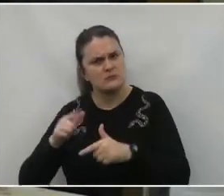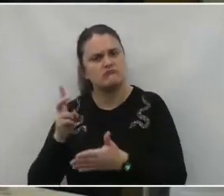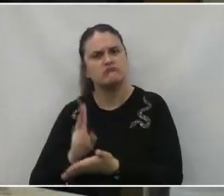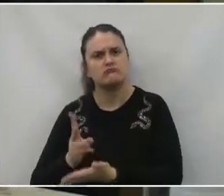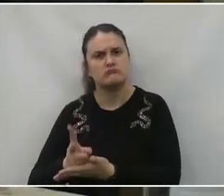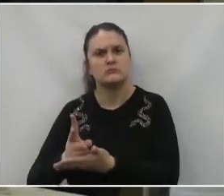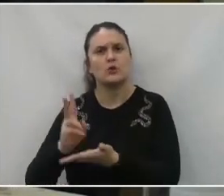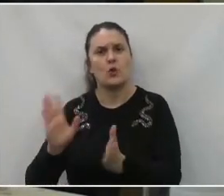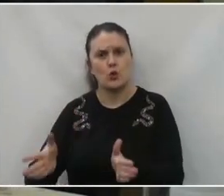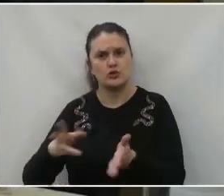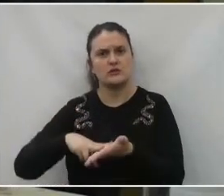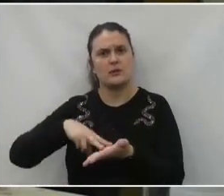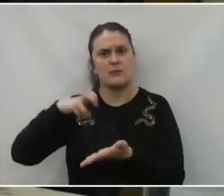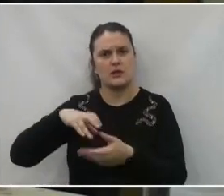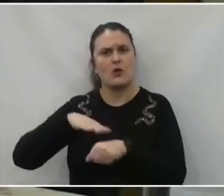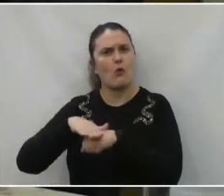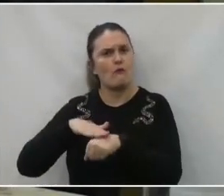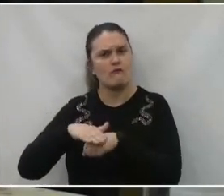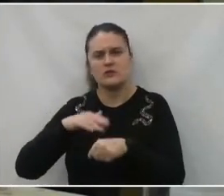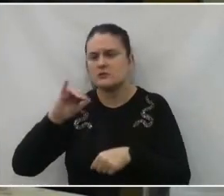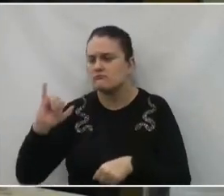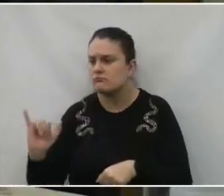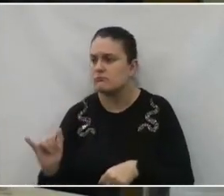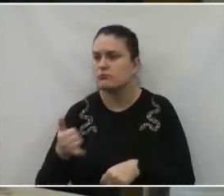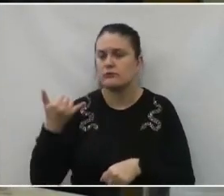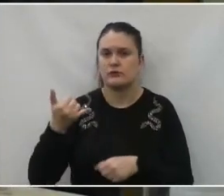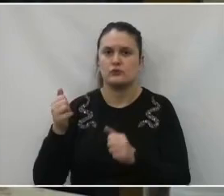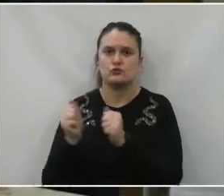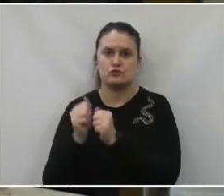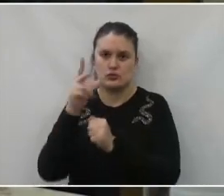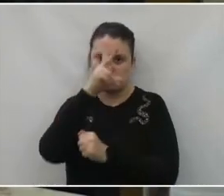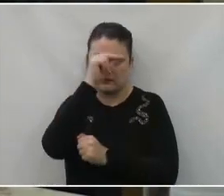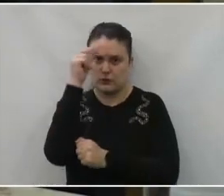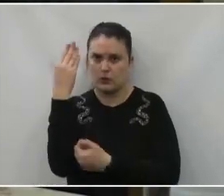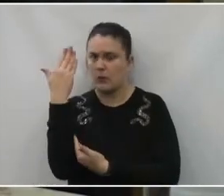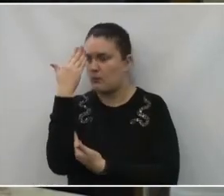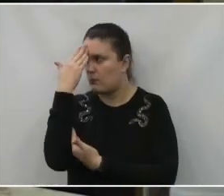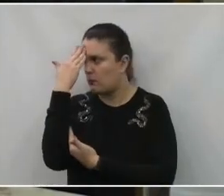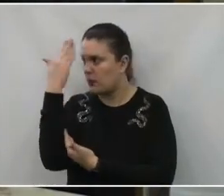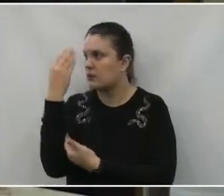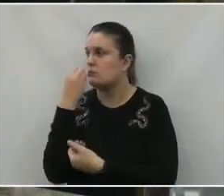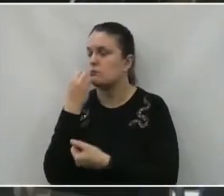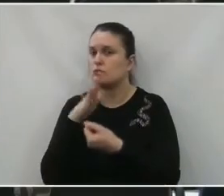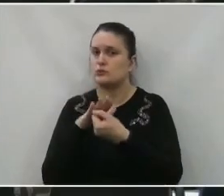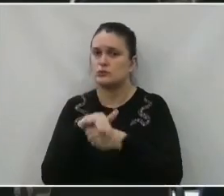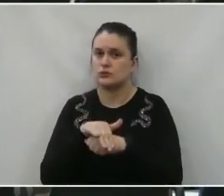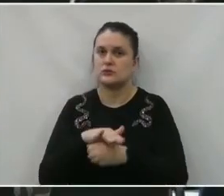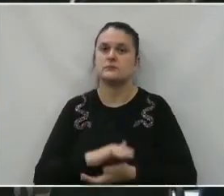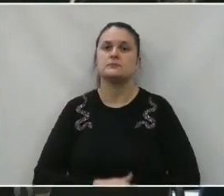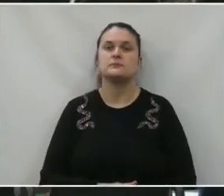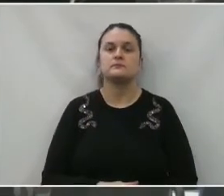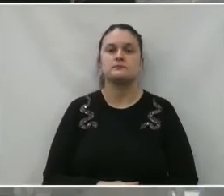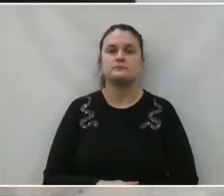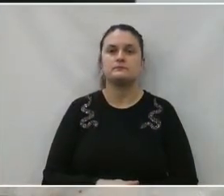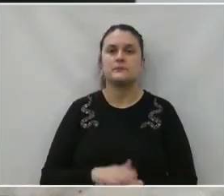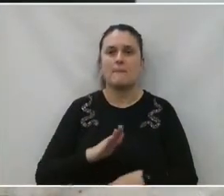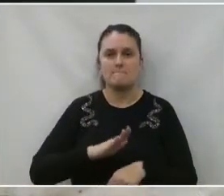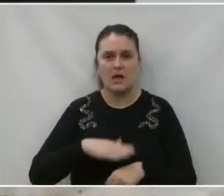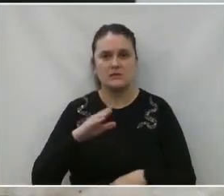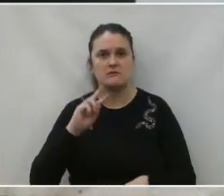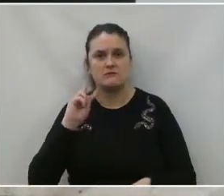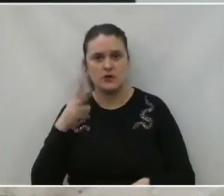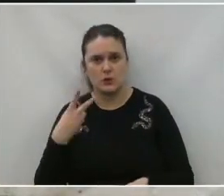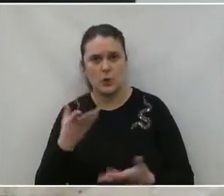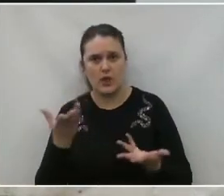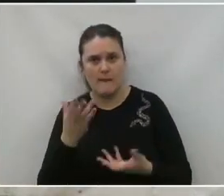hoje, nesta conversa produtiva que tivemos com a administração municipal. Meu muito obrigado, uma boa noite a todos. Mais algum